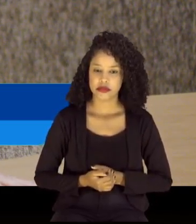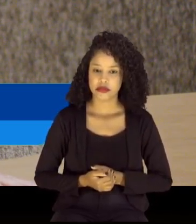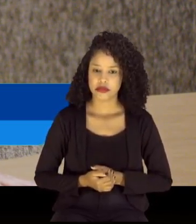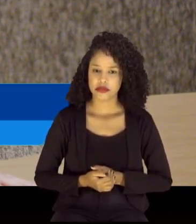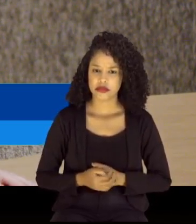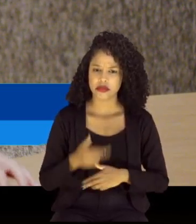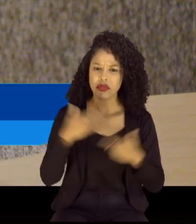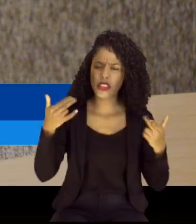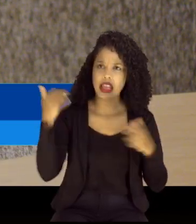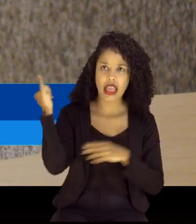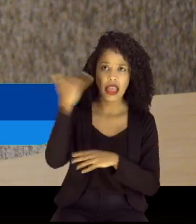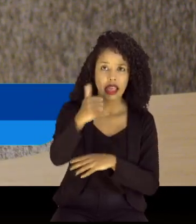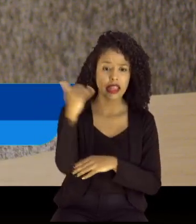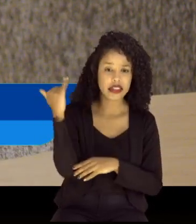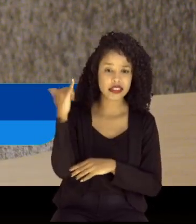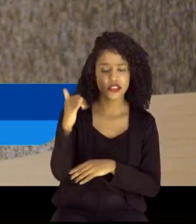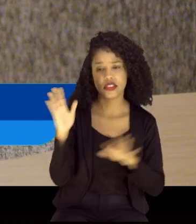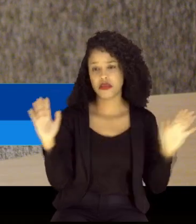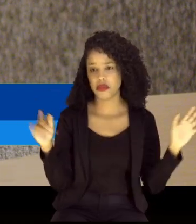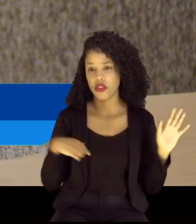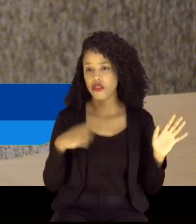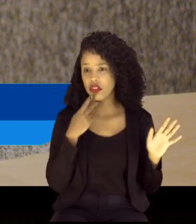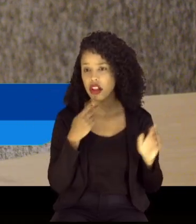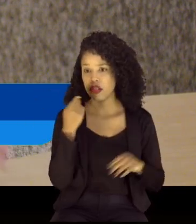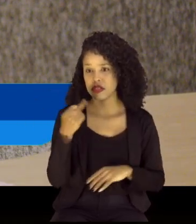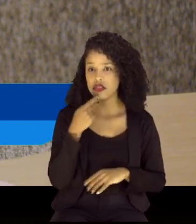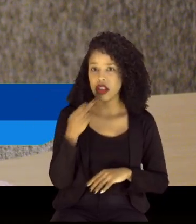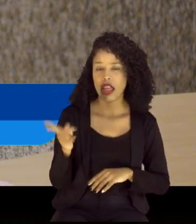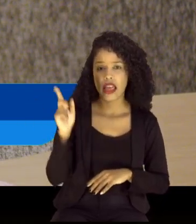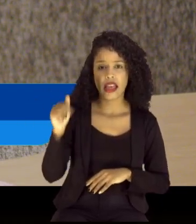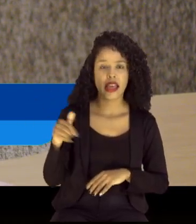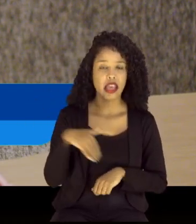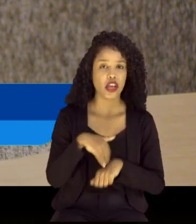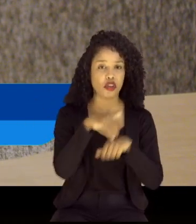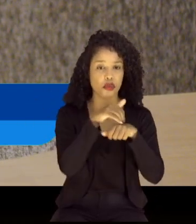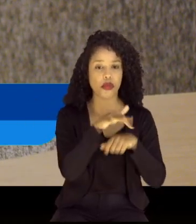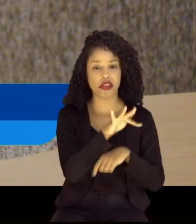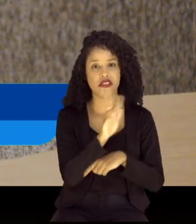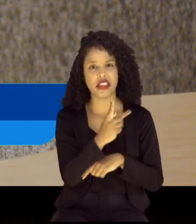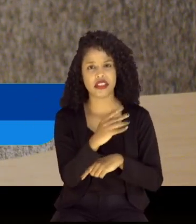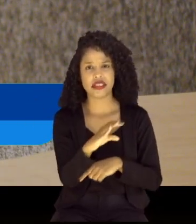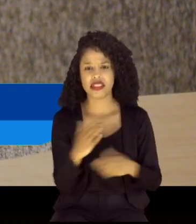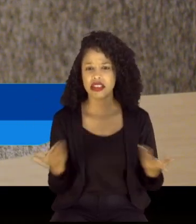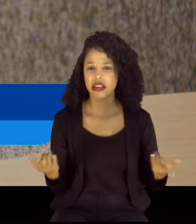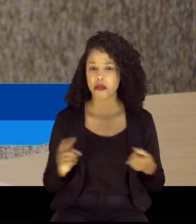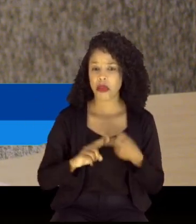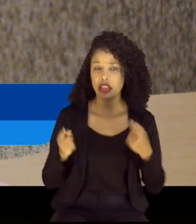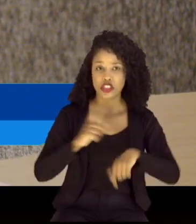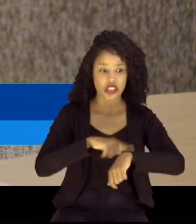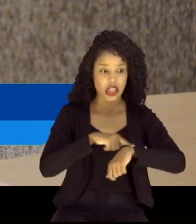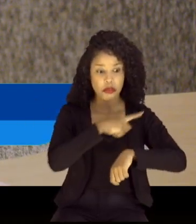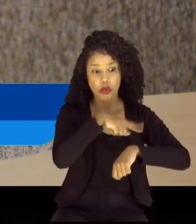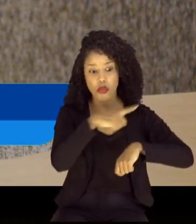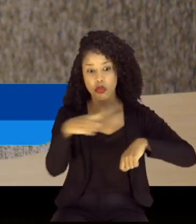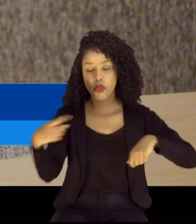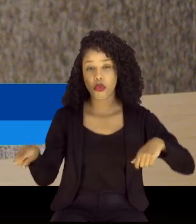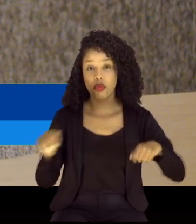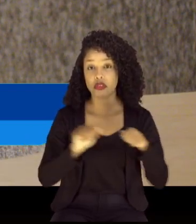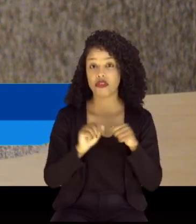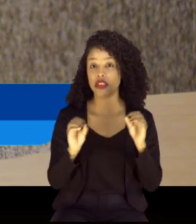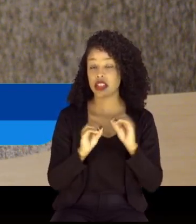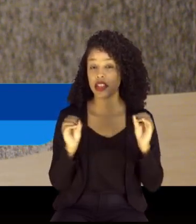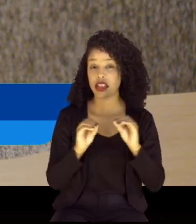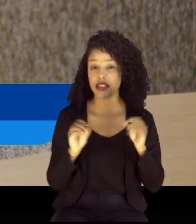Negócio de energia elétrica, pensei que Vossa Excelência fosse até dizer, eu ia botar a culpa em Fernando Henrique, alguma coisa, agora passou tanto tempo e não fizeram nada. Agora,